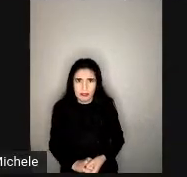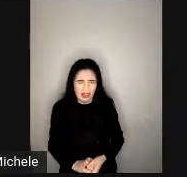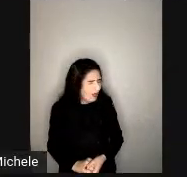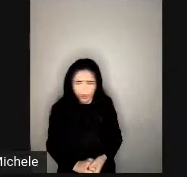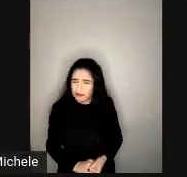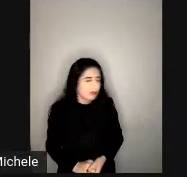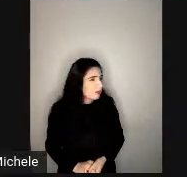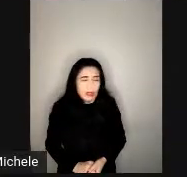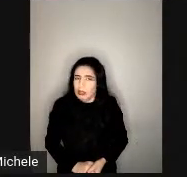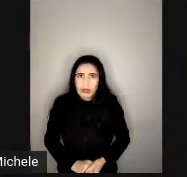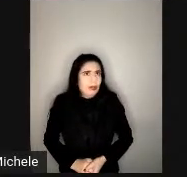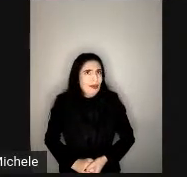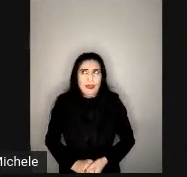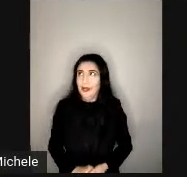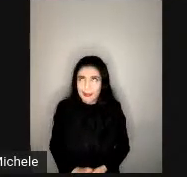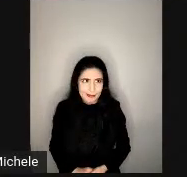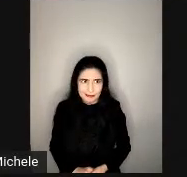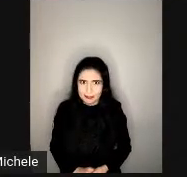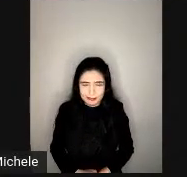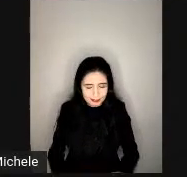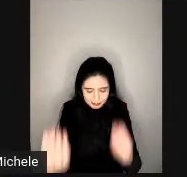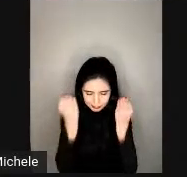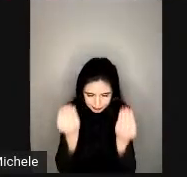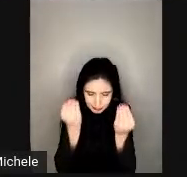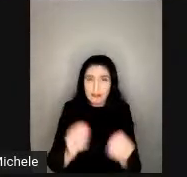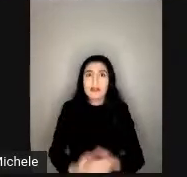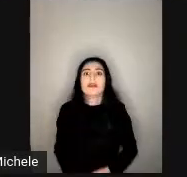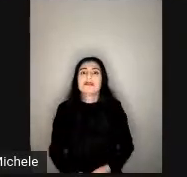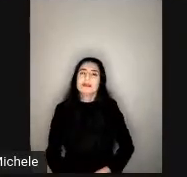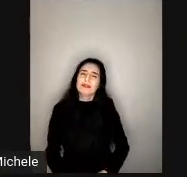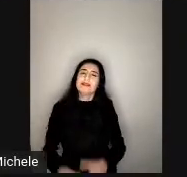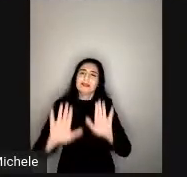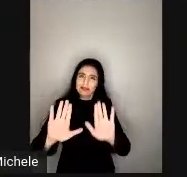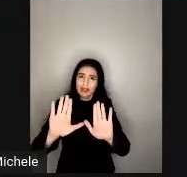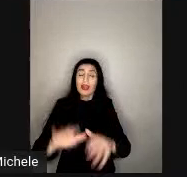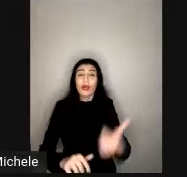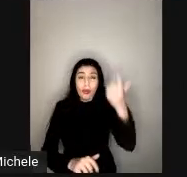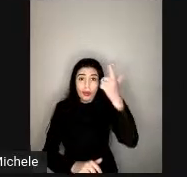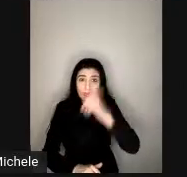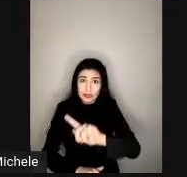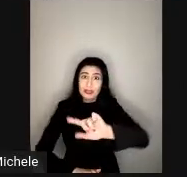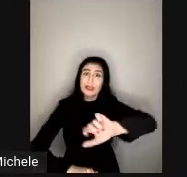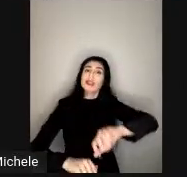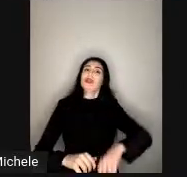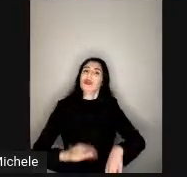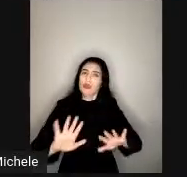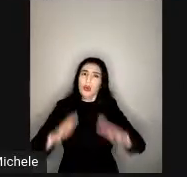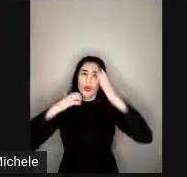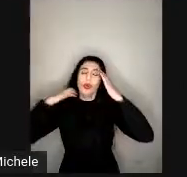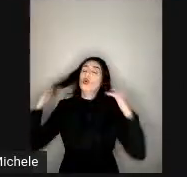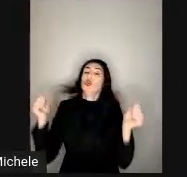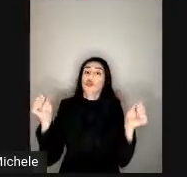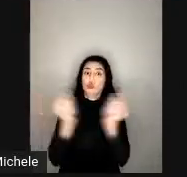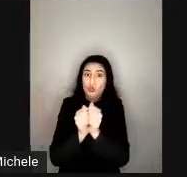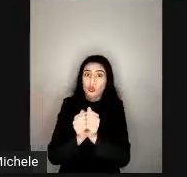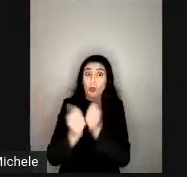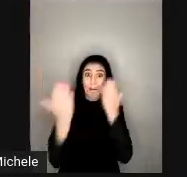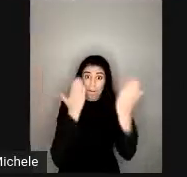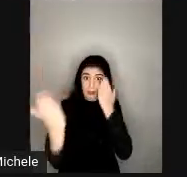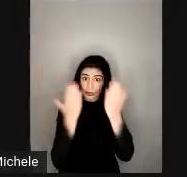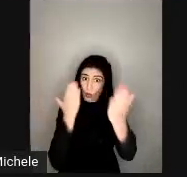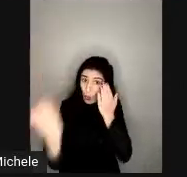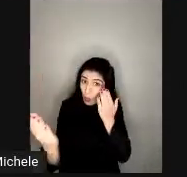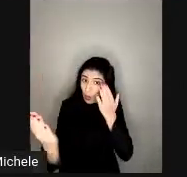Isso, é isso que a gente conseguiu recuperar nesse trabalho, na época, com as nossas psicólogas, que elas